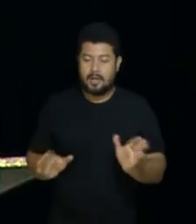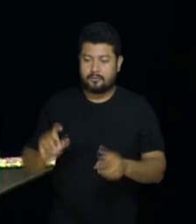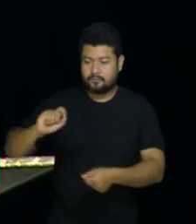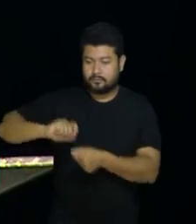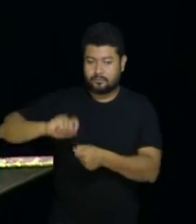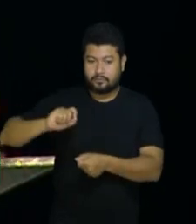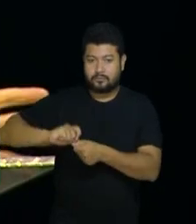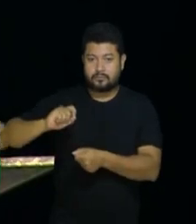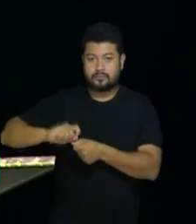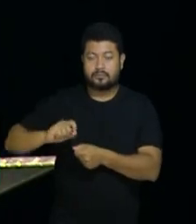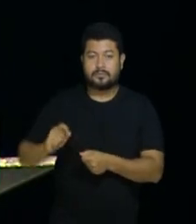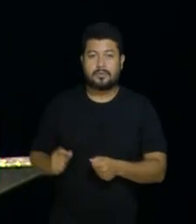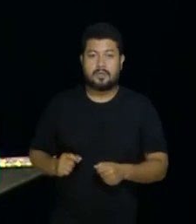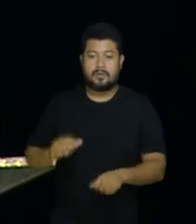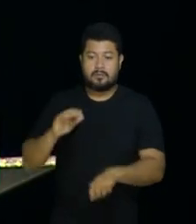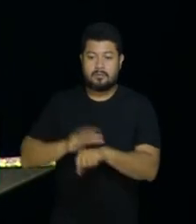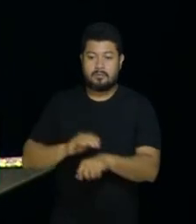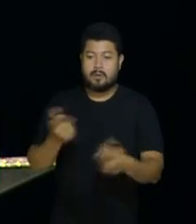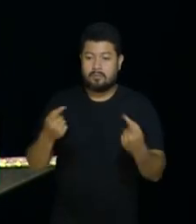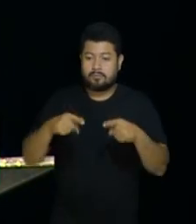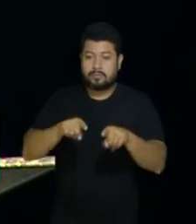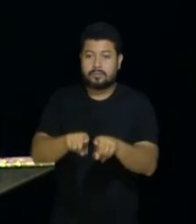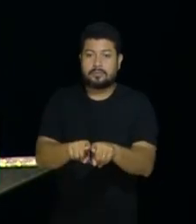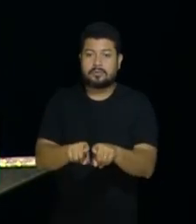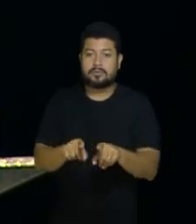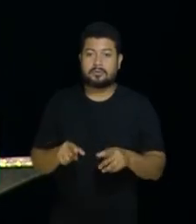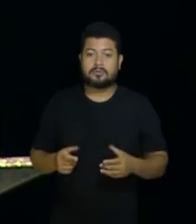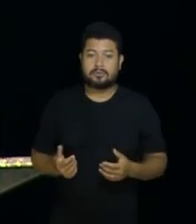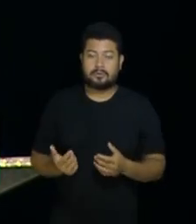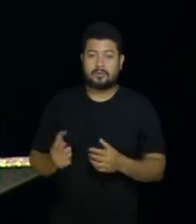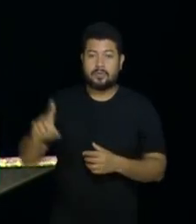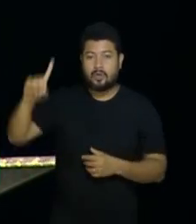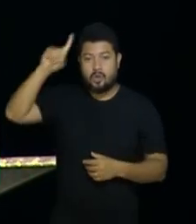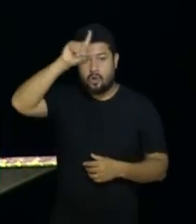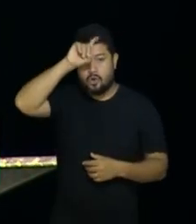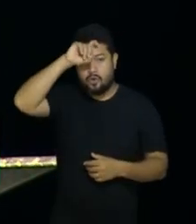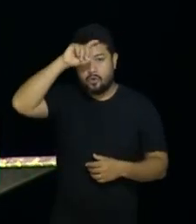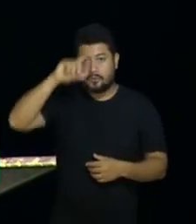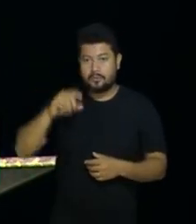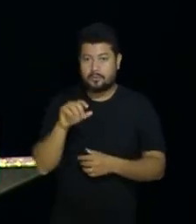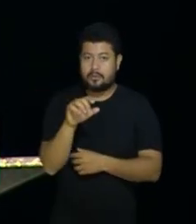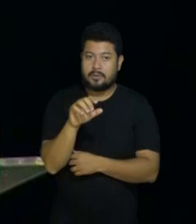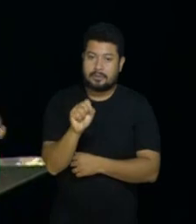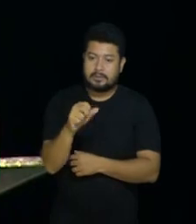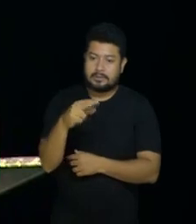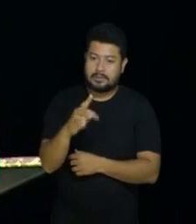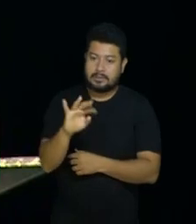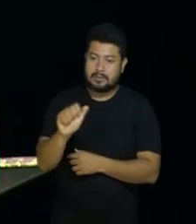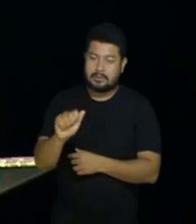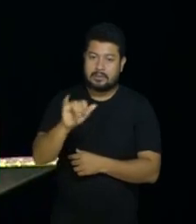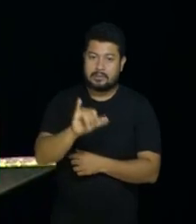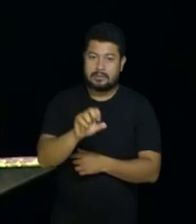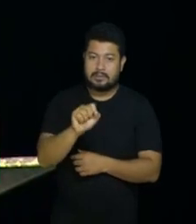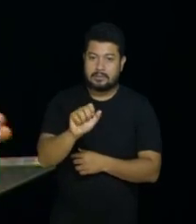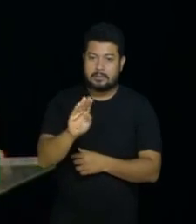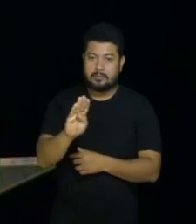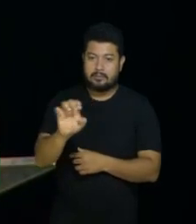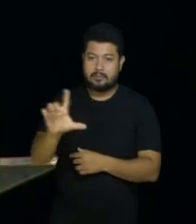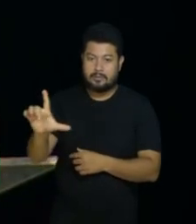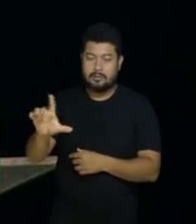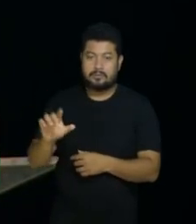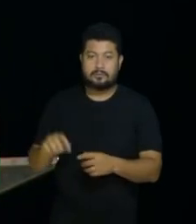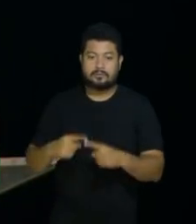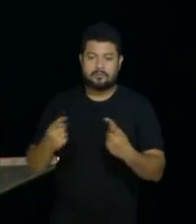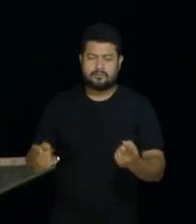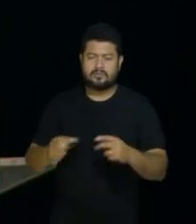uma parceria exemplar também com o Hospital Santa Isabel e a Urologia, enfim, de todos